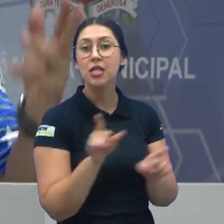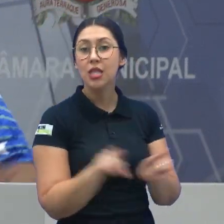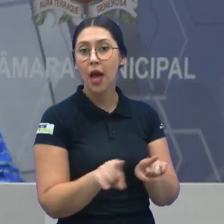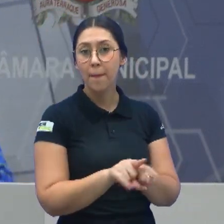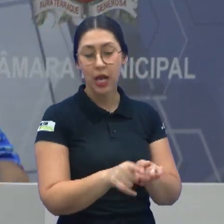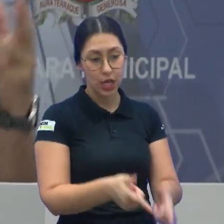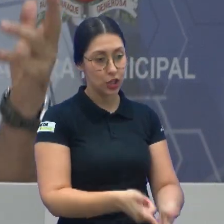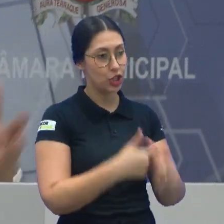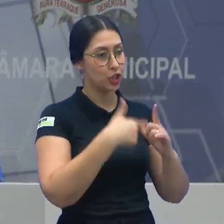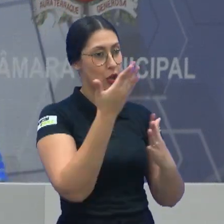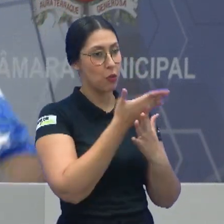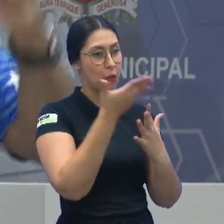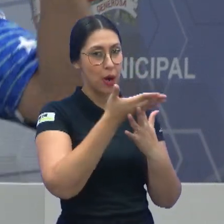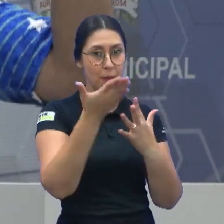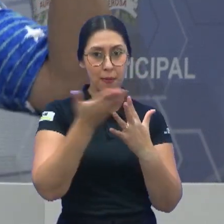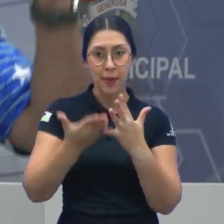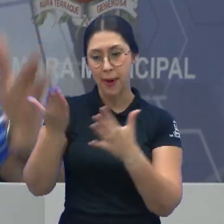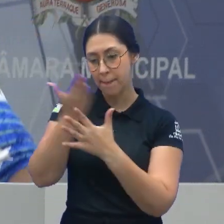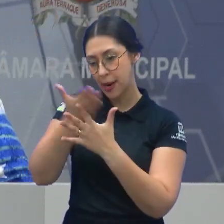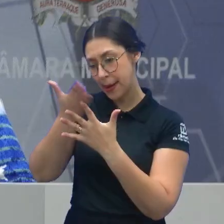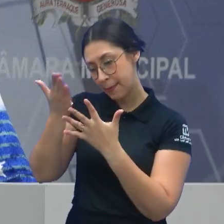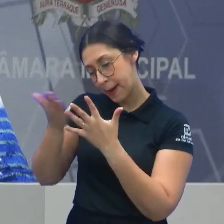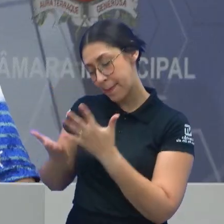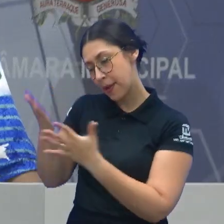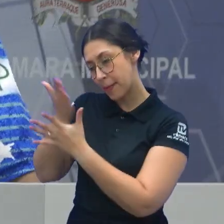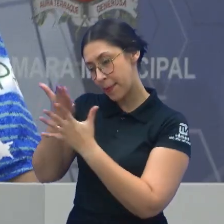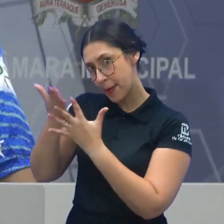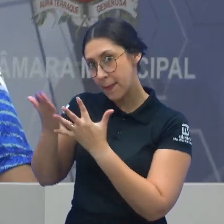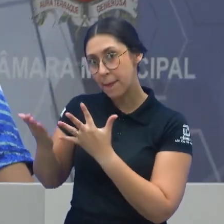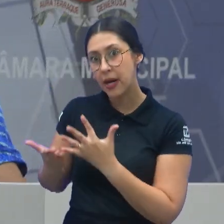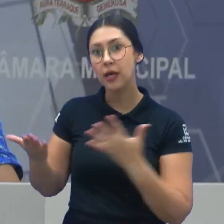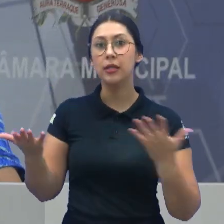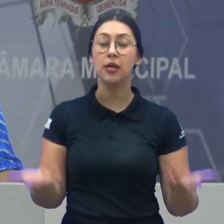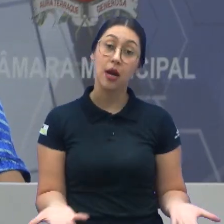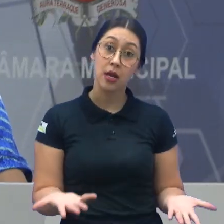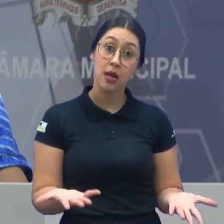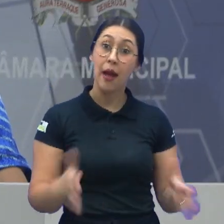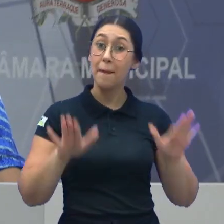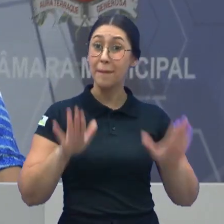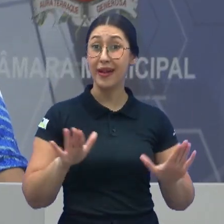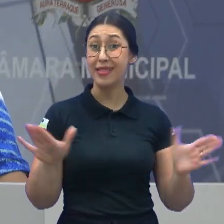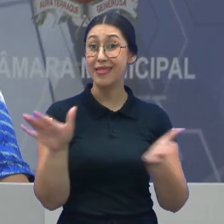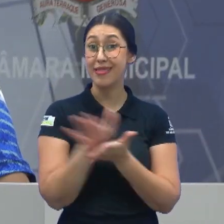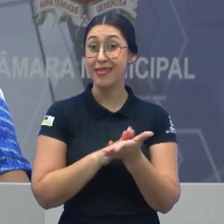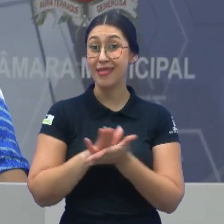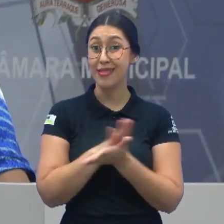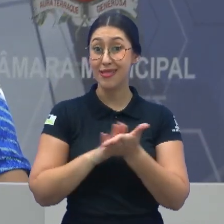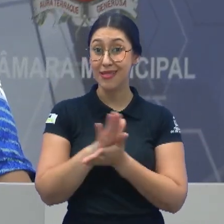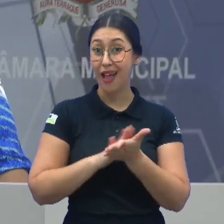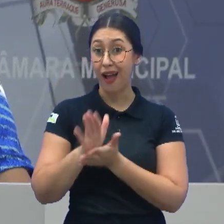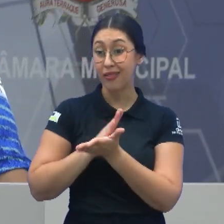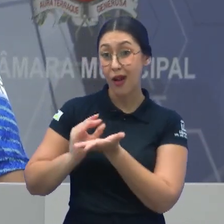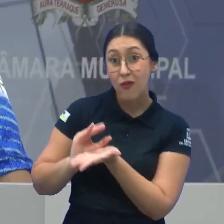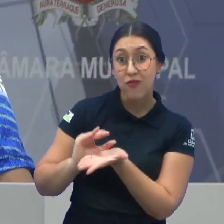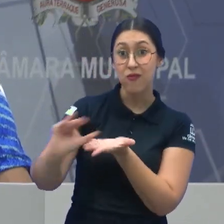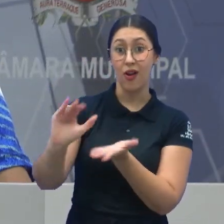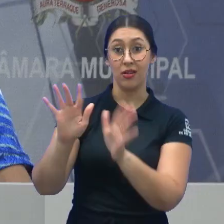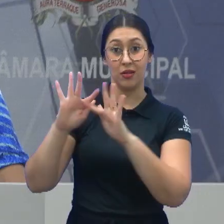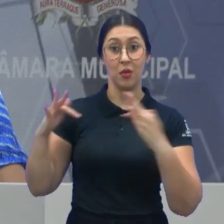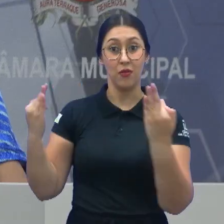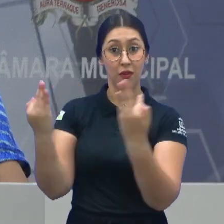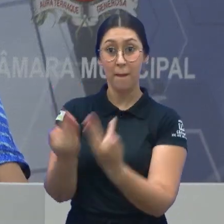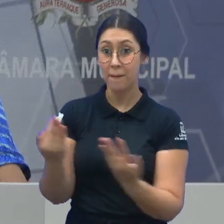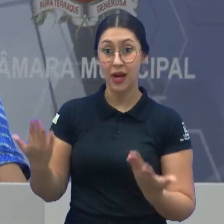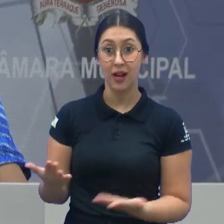financiamento, financiamento, financiamento e financiamento. E nem um centavo destinado para as famílias